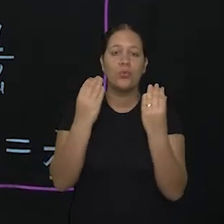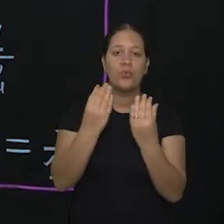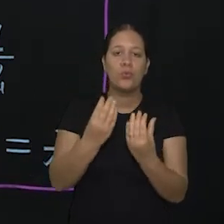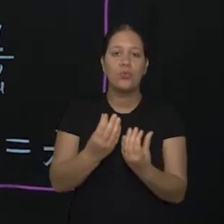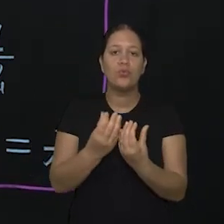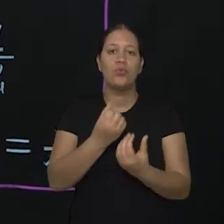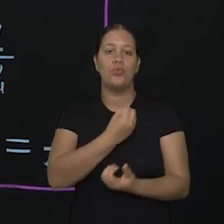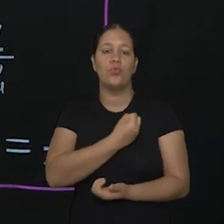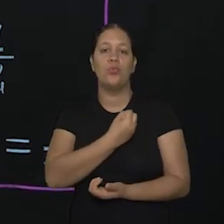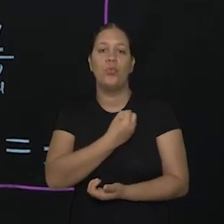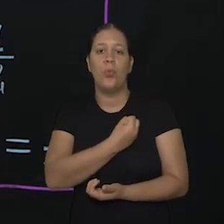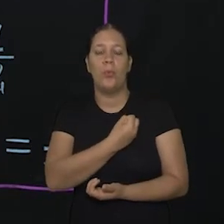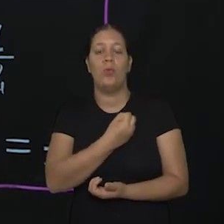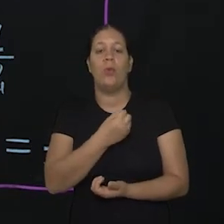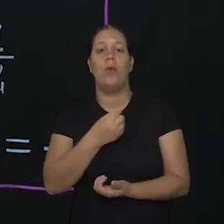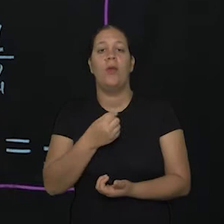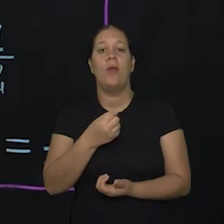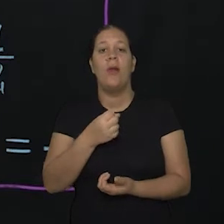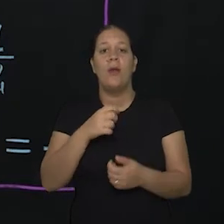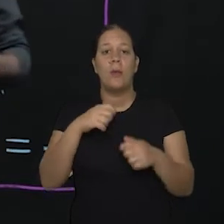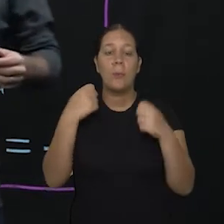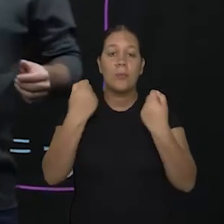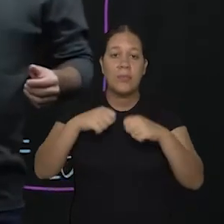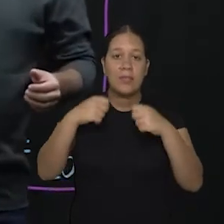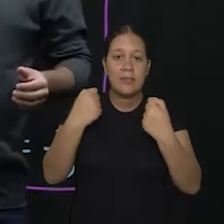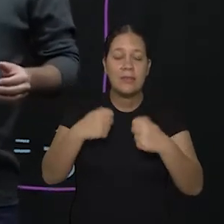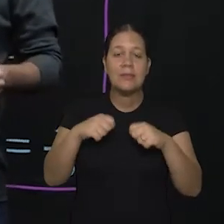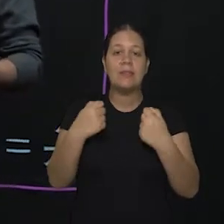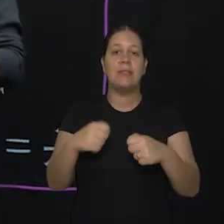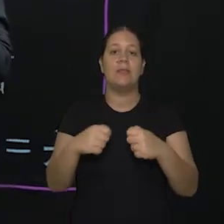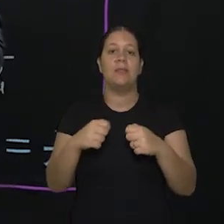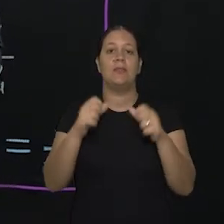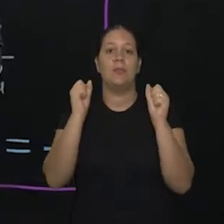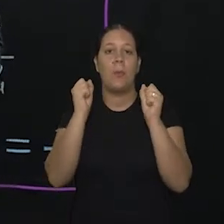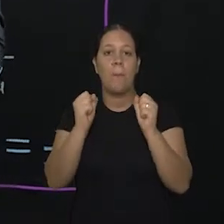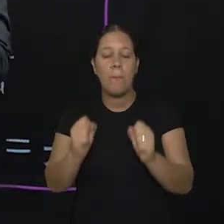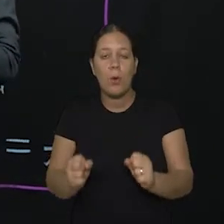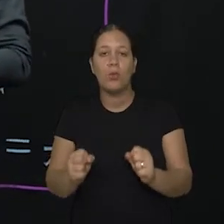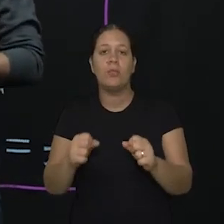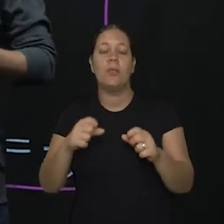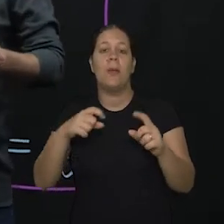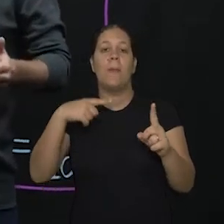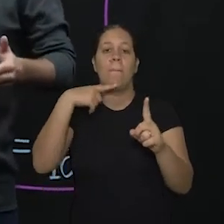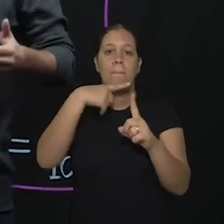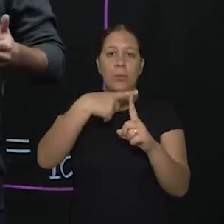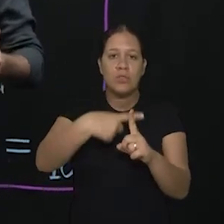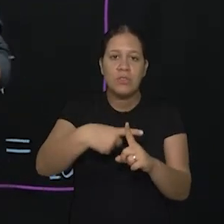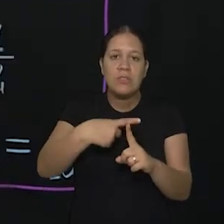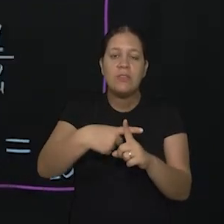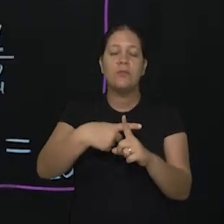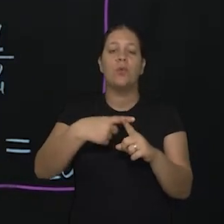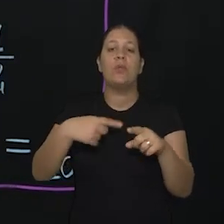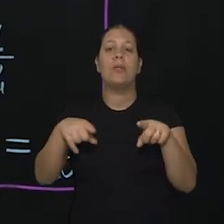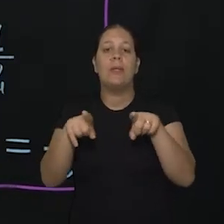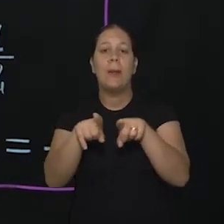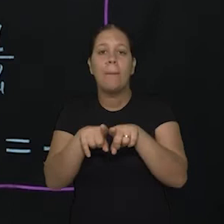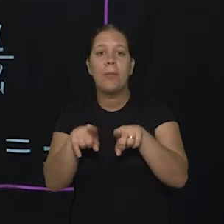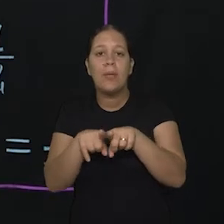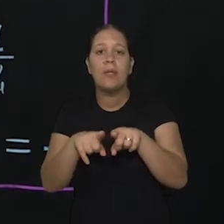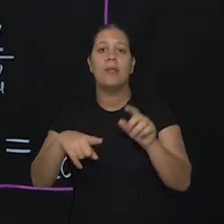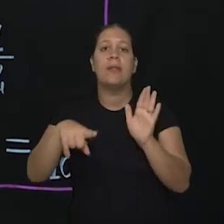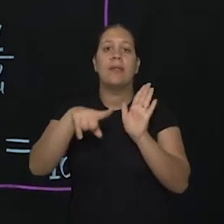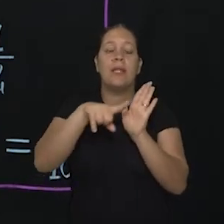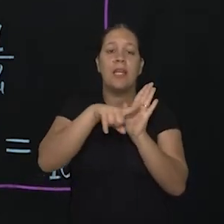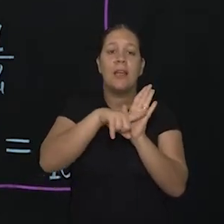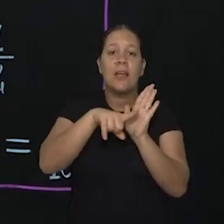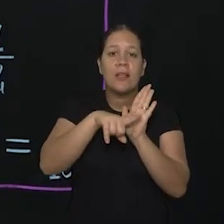números inteiros também, ou seja, o número racional ele pode ser positivo ou negativo. Já o